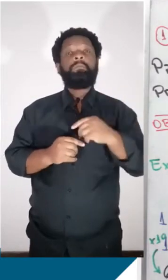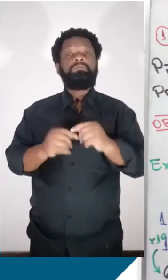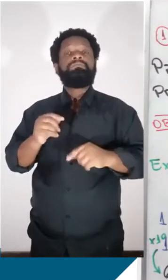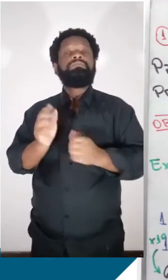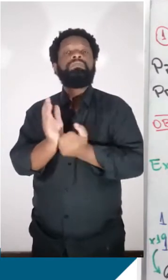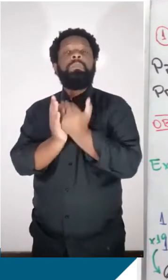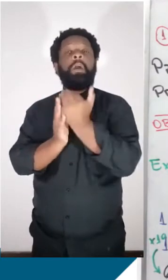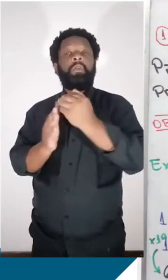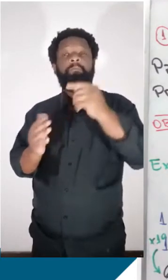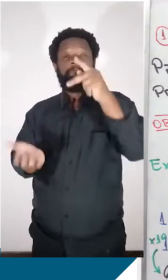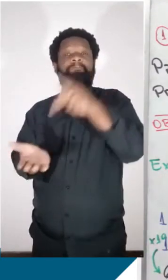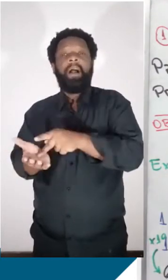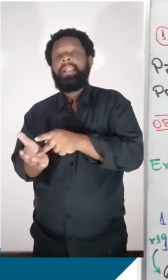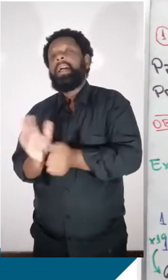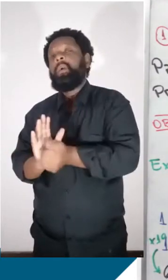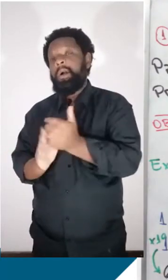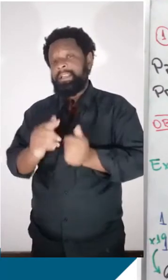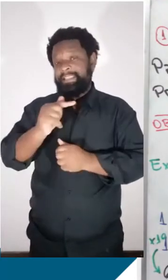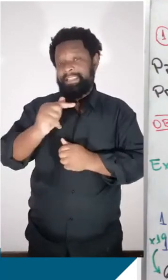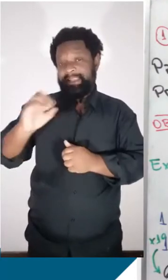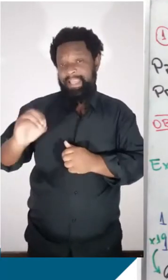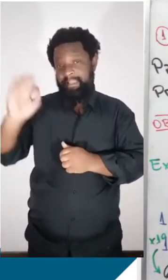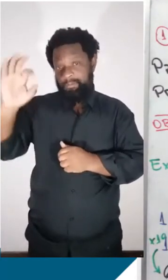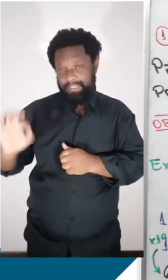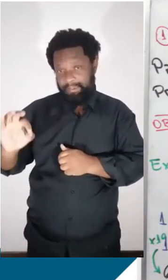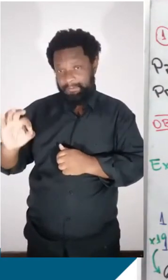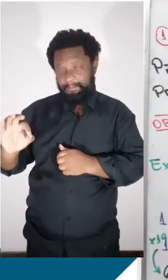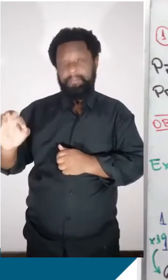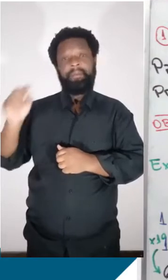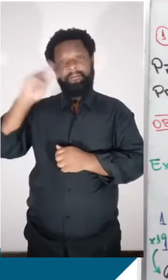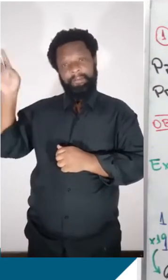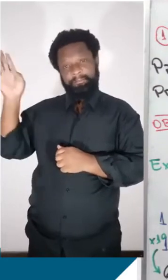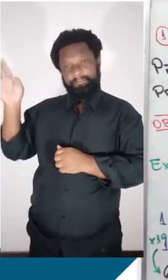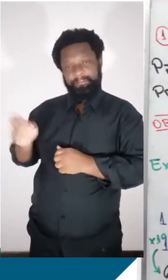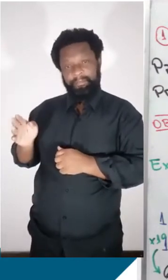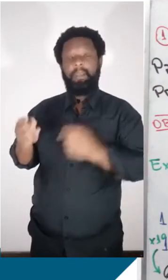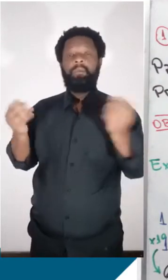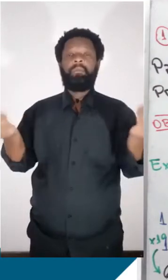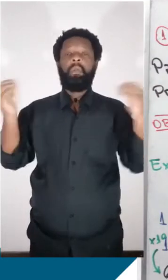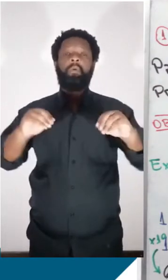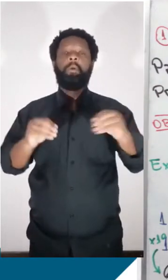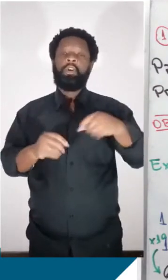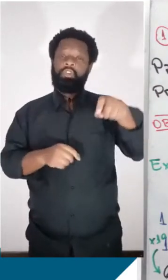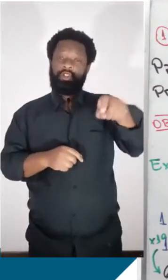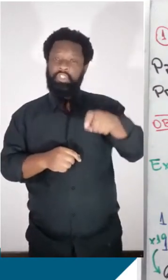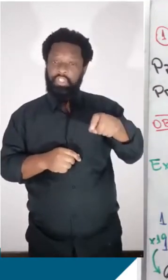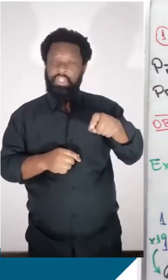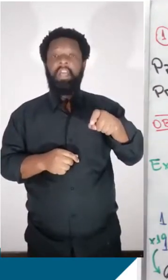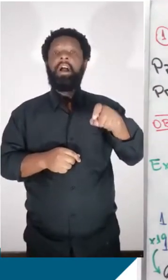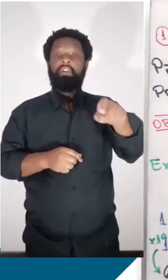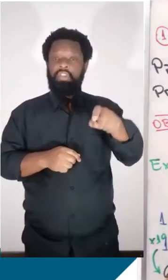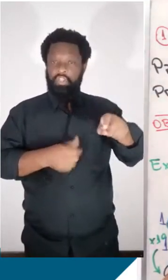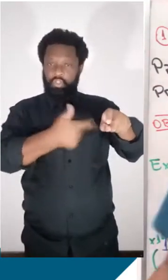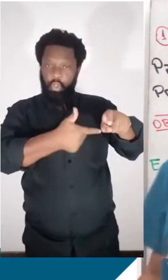rendimento real é de 70%. Então, 70% aqui. E aqui eu coloco o meu x,